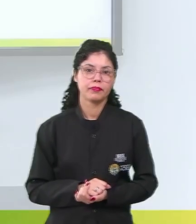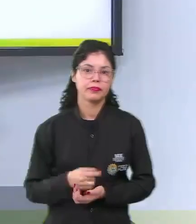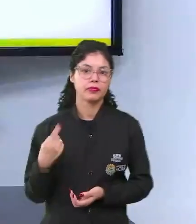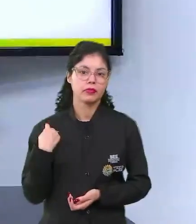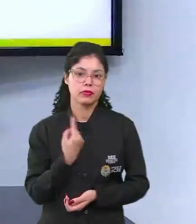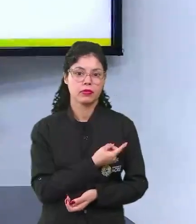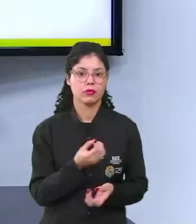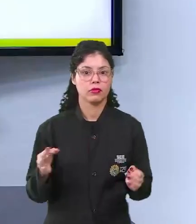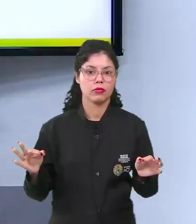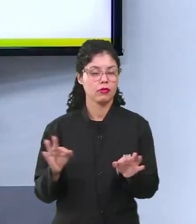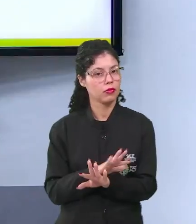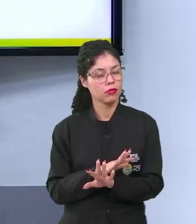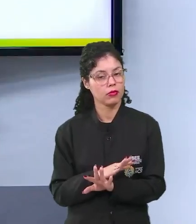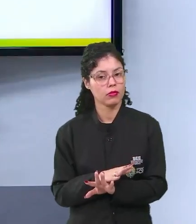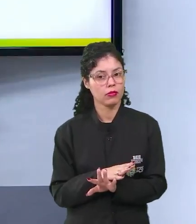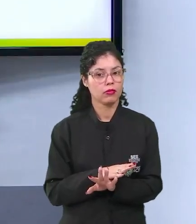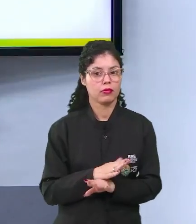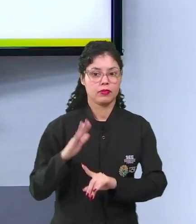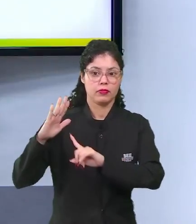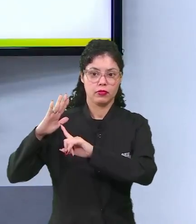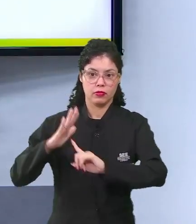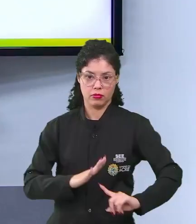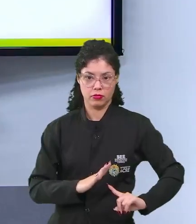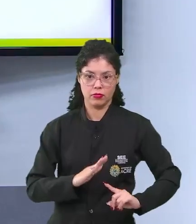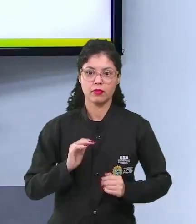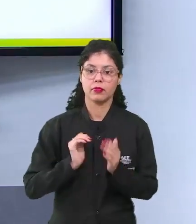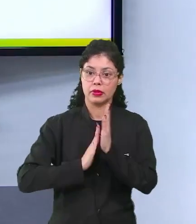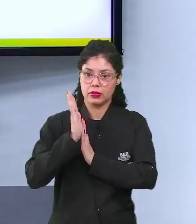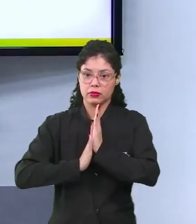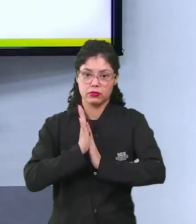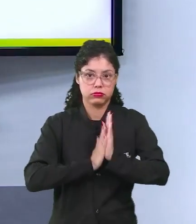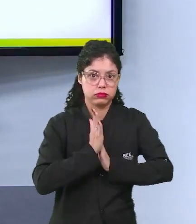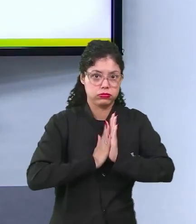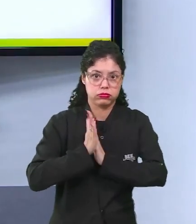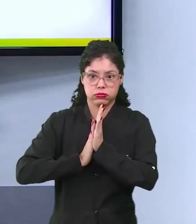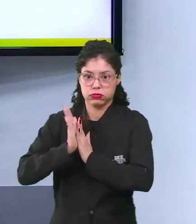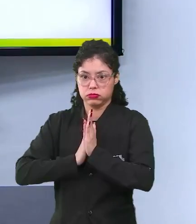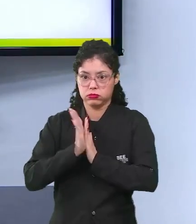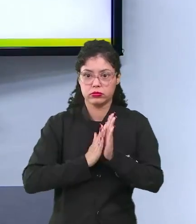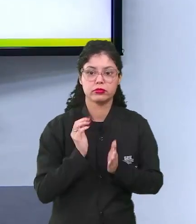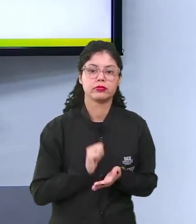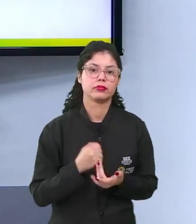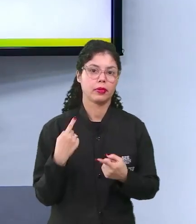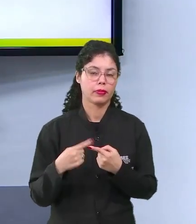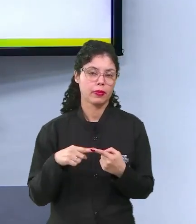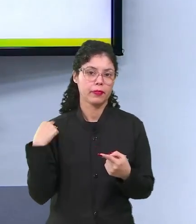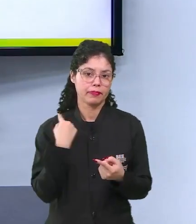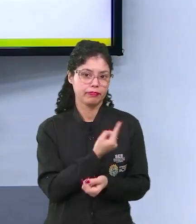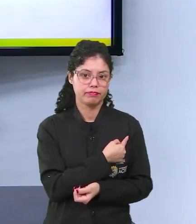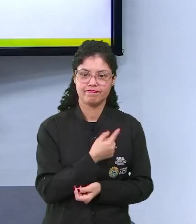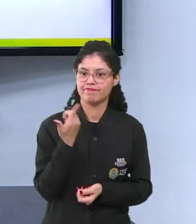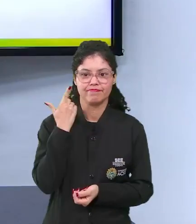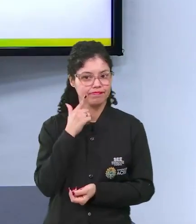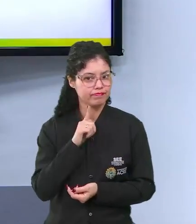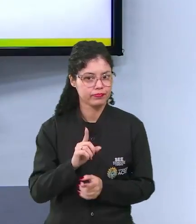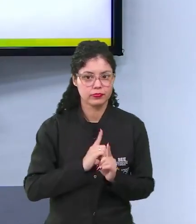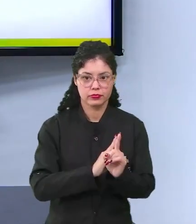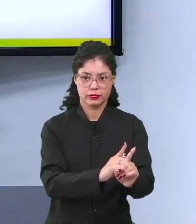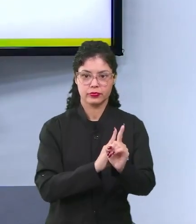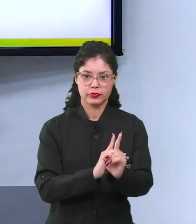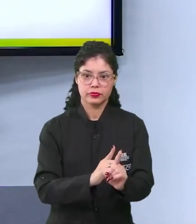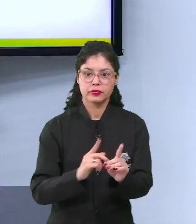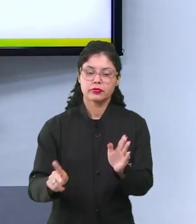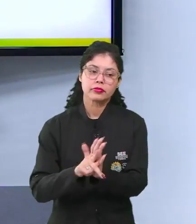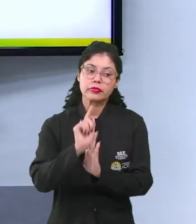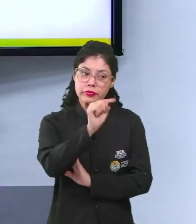gente acaba caindo em depressão ou em ansiedade justamente porque a gente não consegue acompanhar o